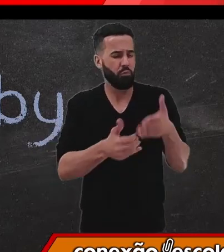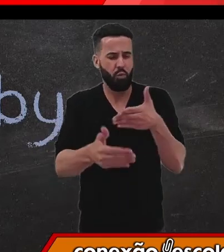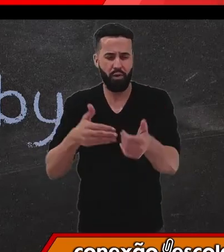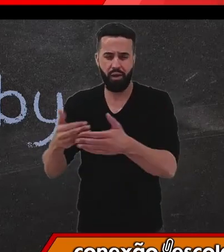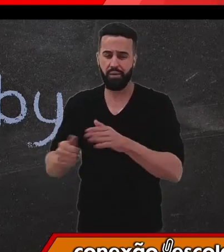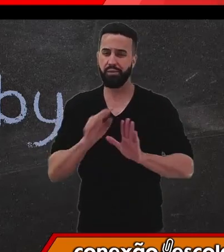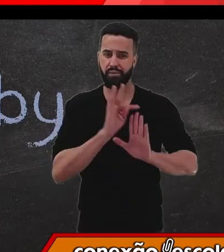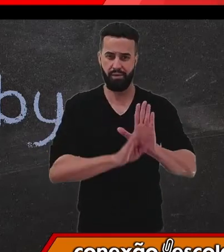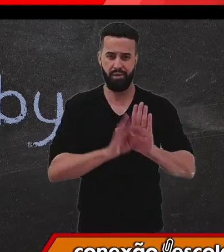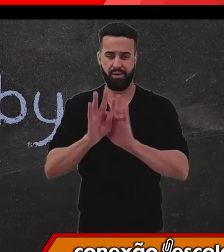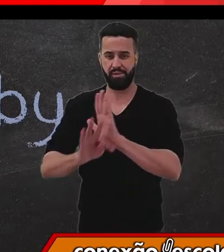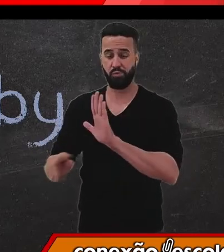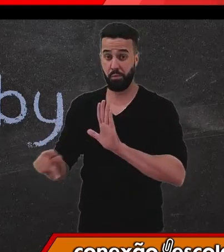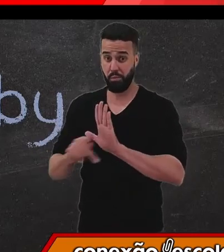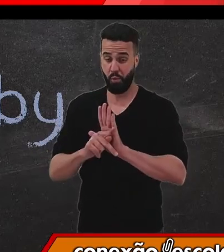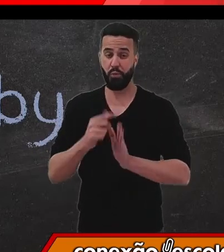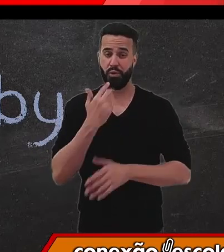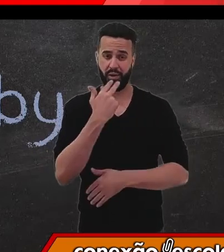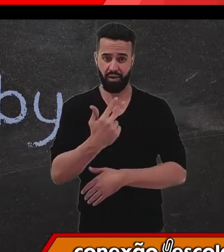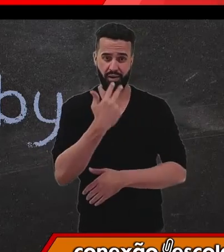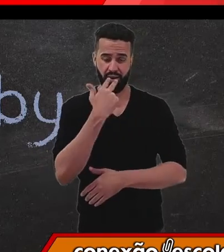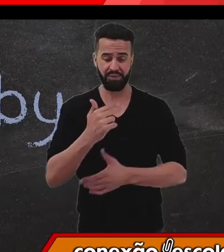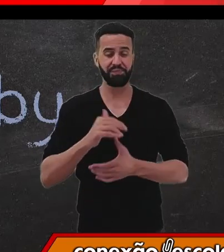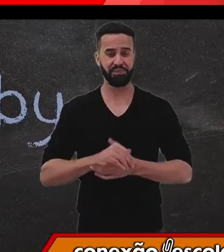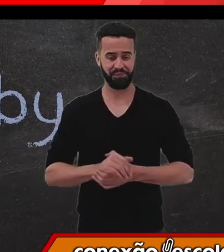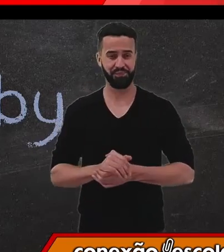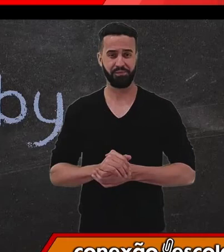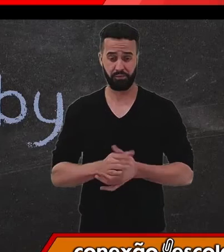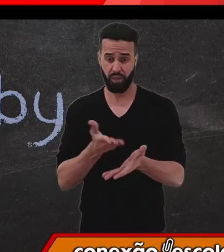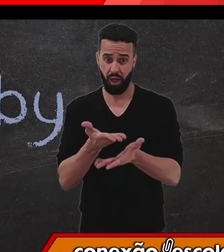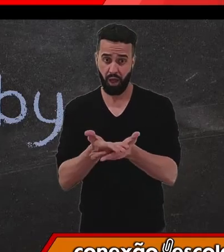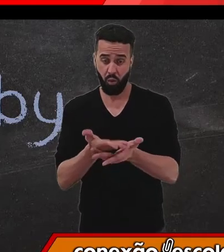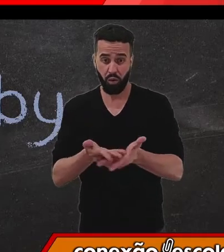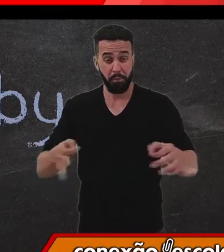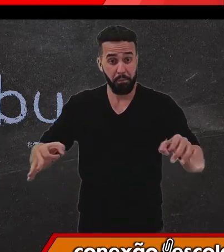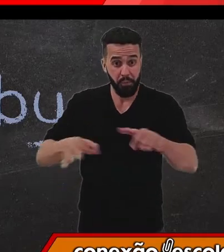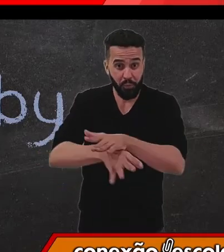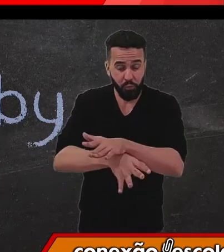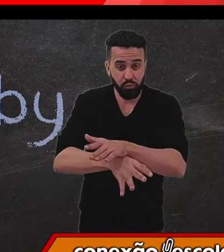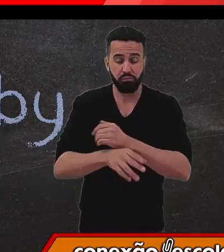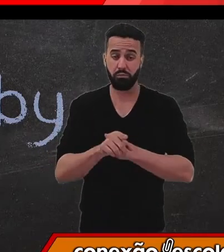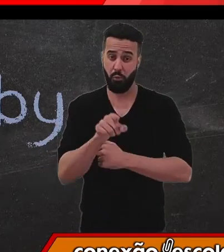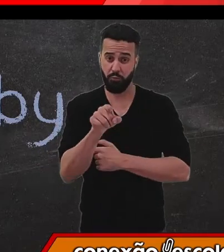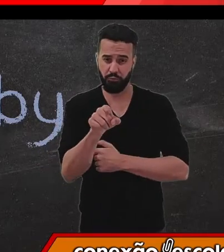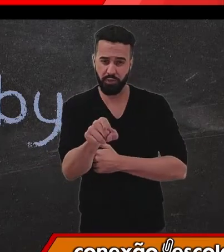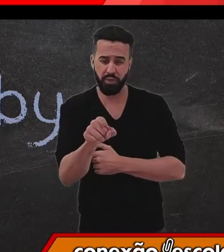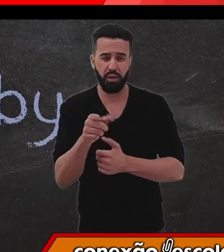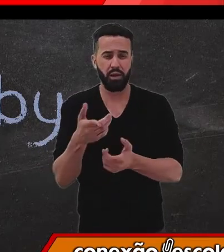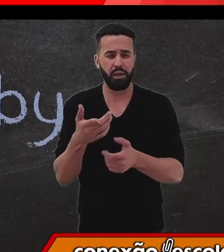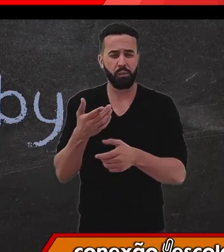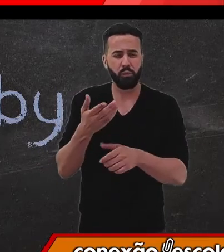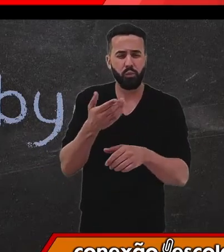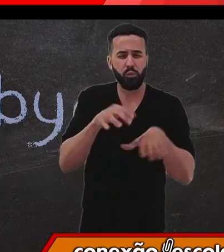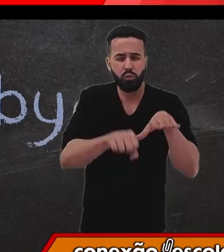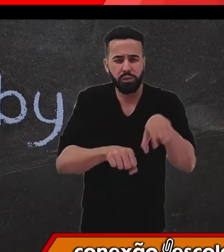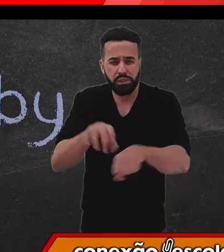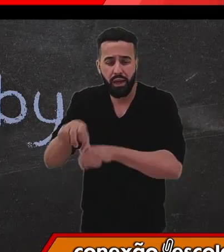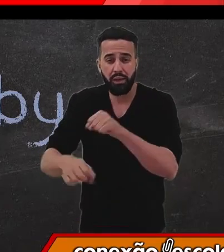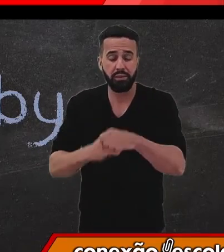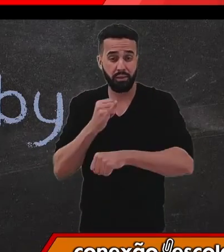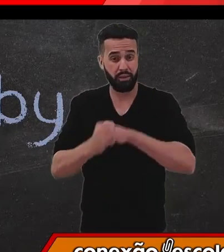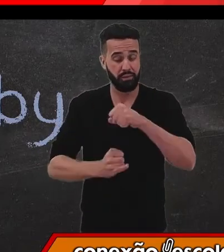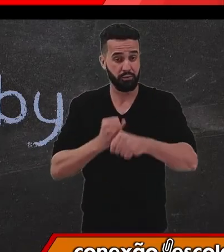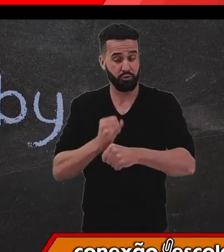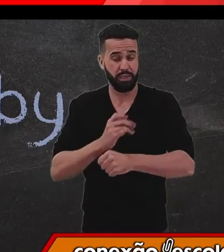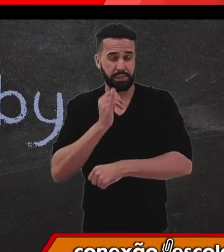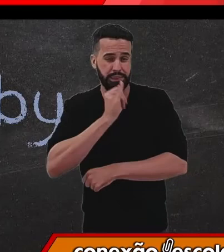texto em inglês. E eu gostaria que depois dessa aula você buscasse na internet exemplos de textos em inglês e